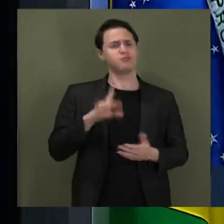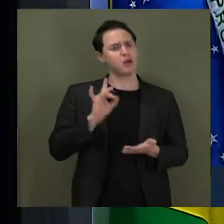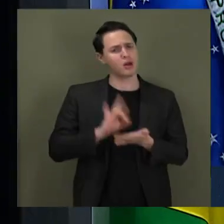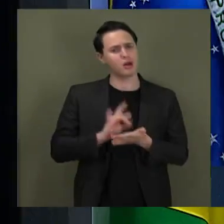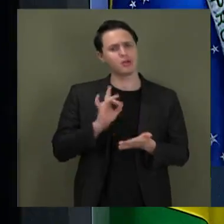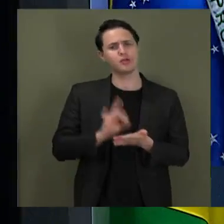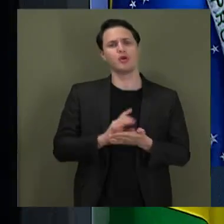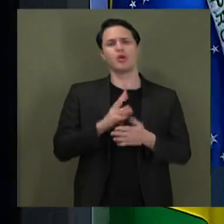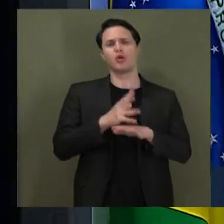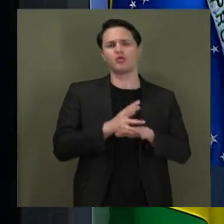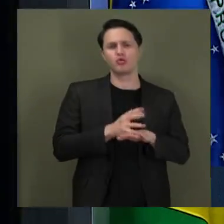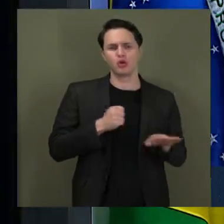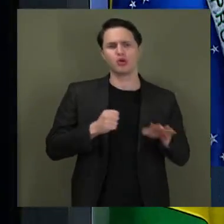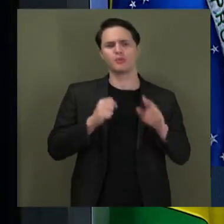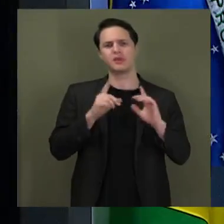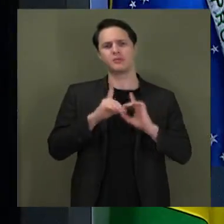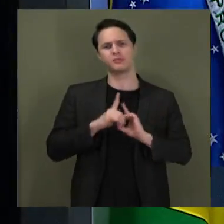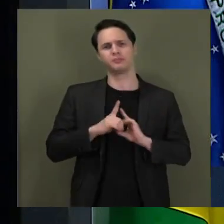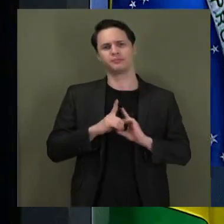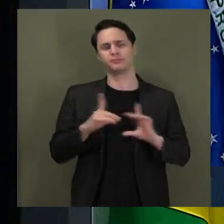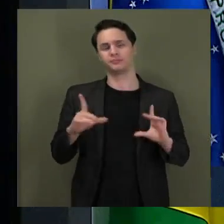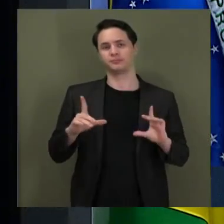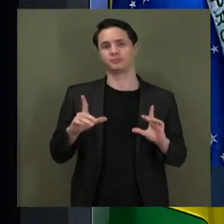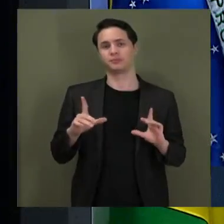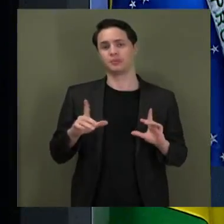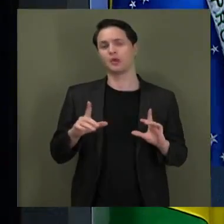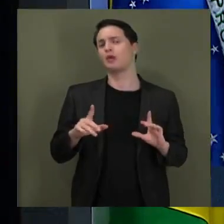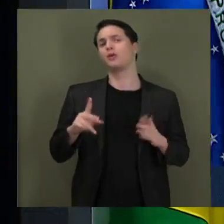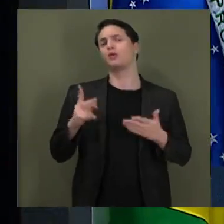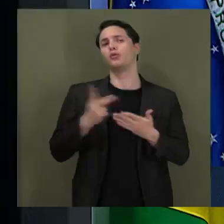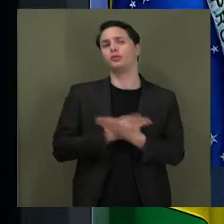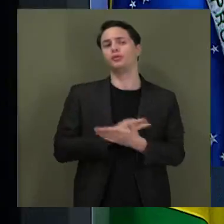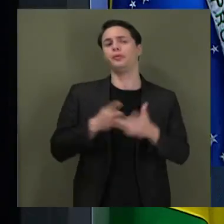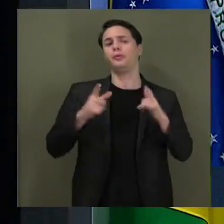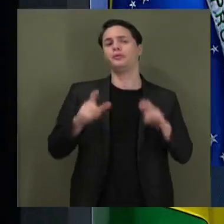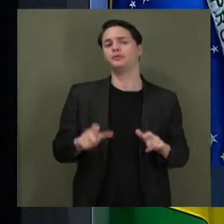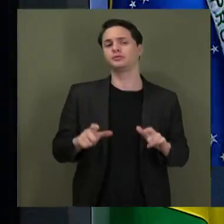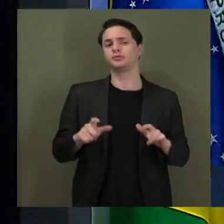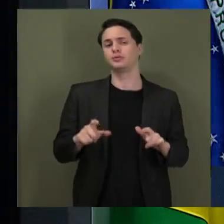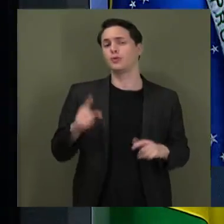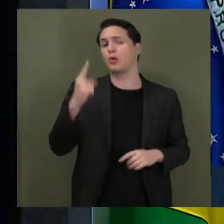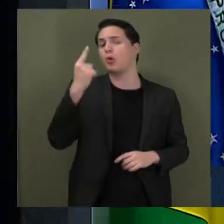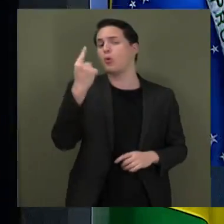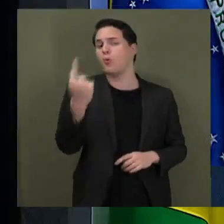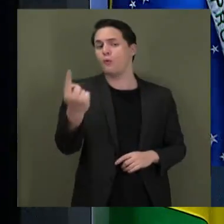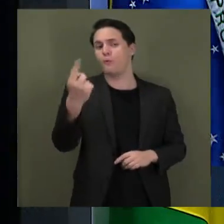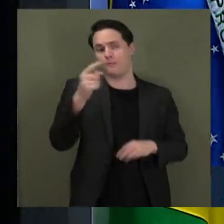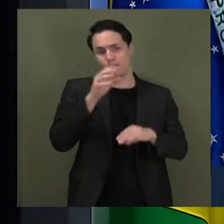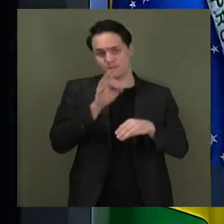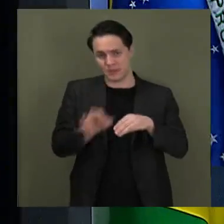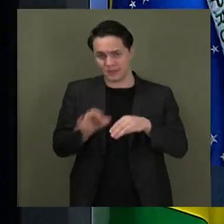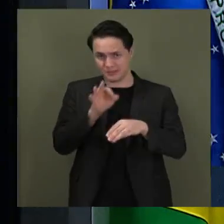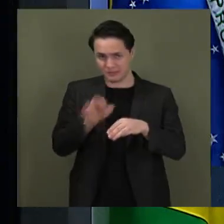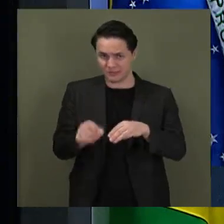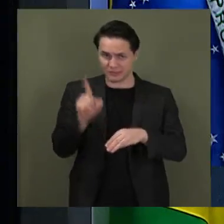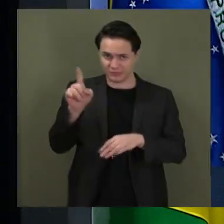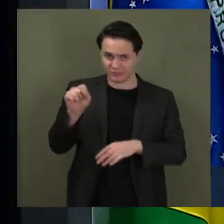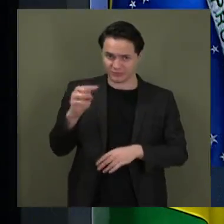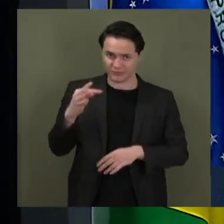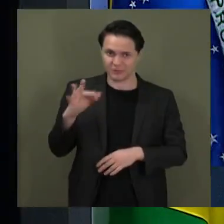na democracia, promovido por um ministro da nossa Corte